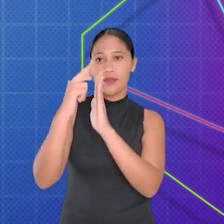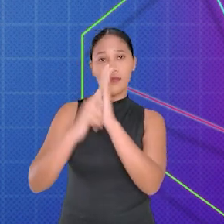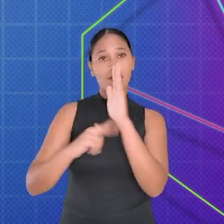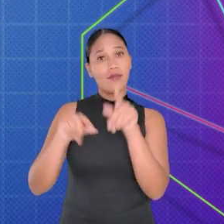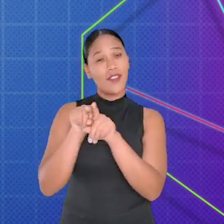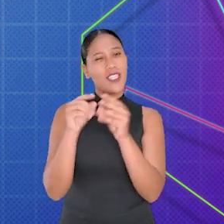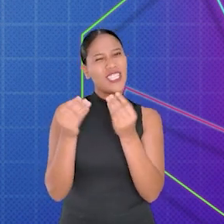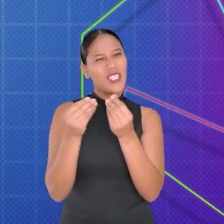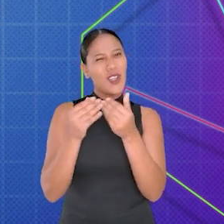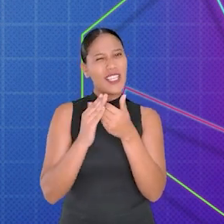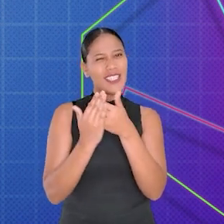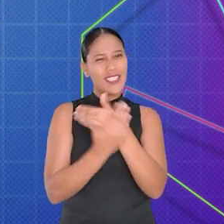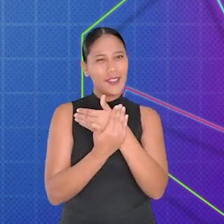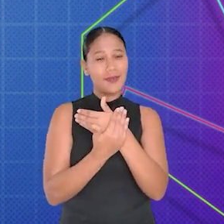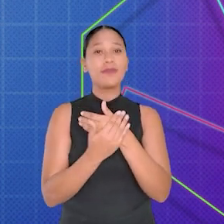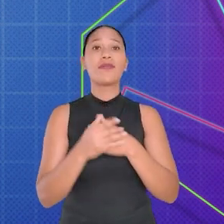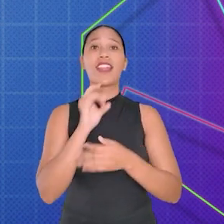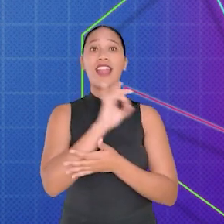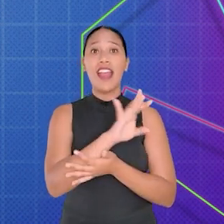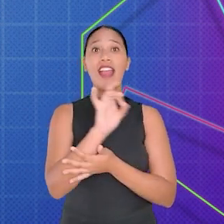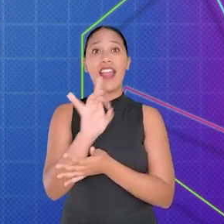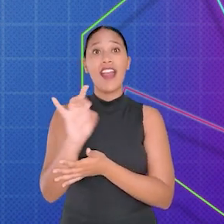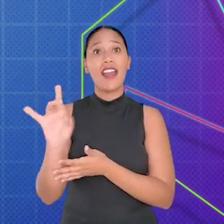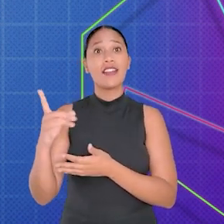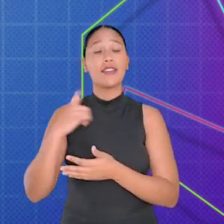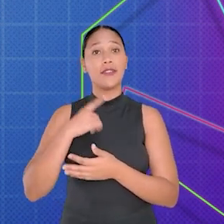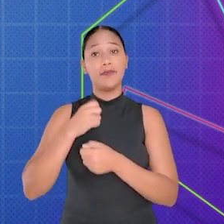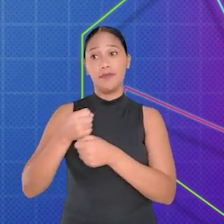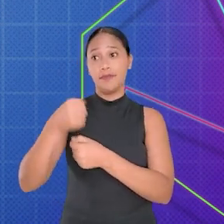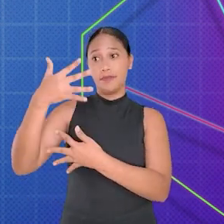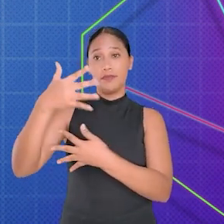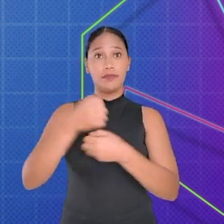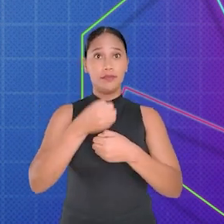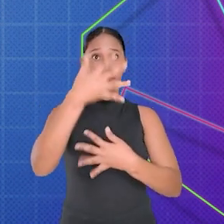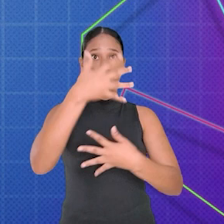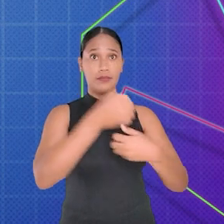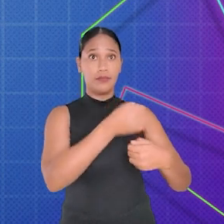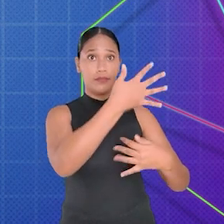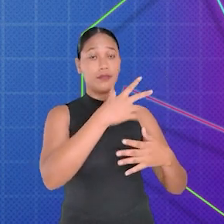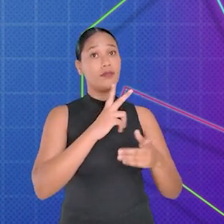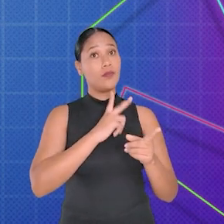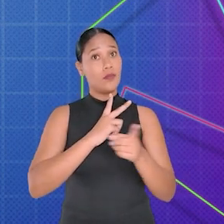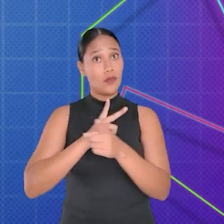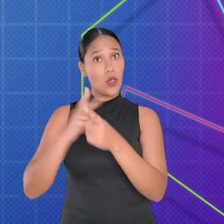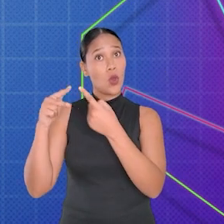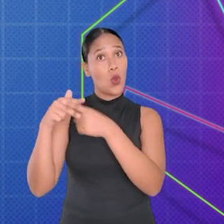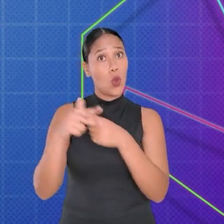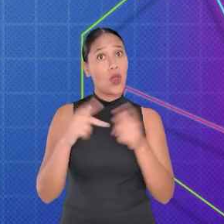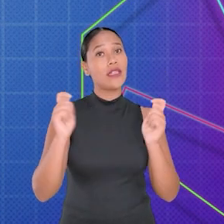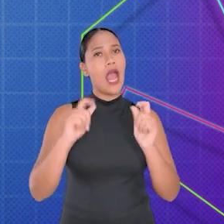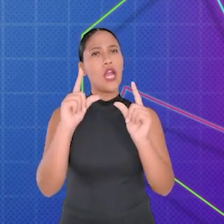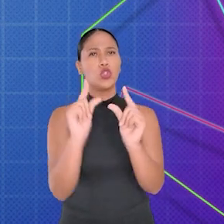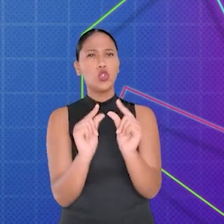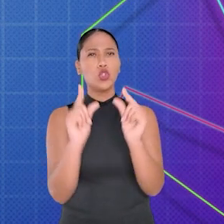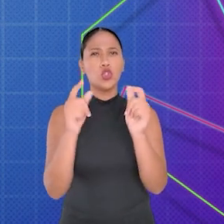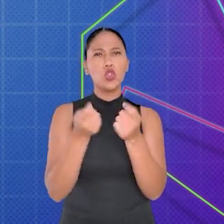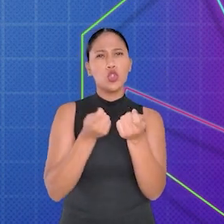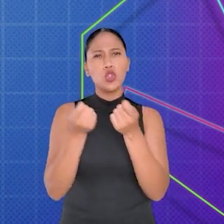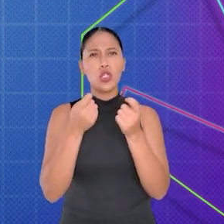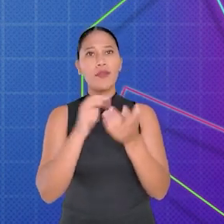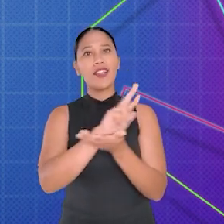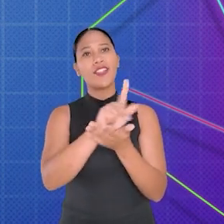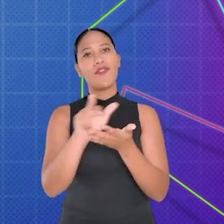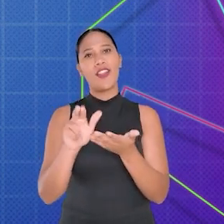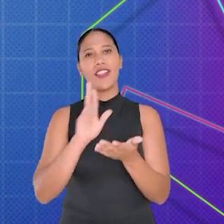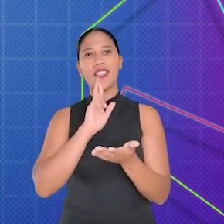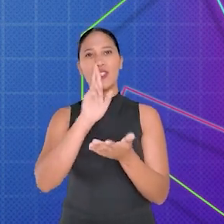de texturização. Cada pincel tem um conjunto de propriedades e configurações que podem ser ajustadas para produzir diferentes